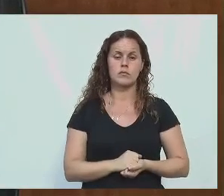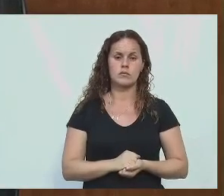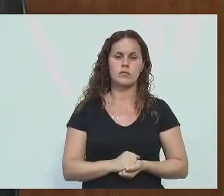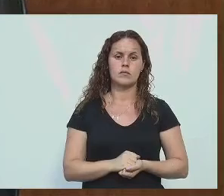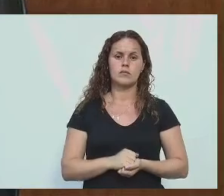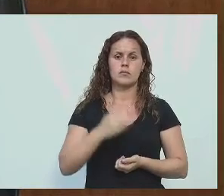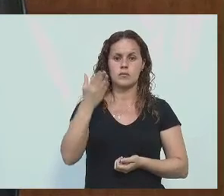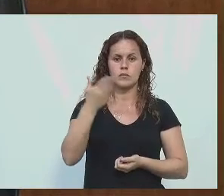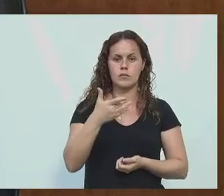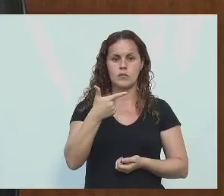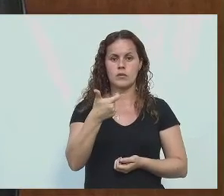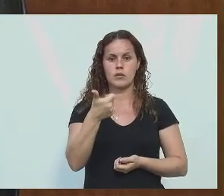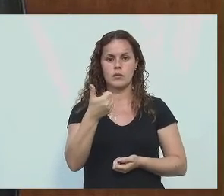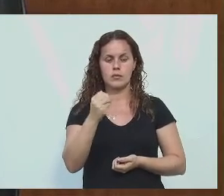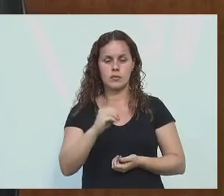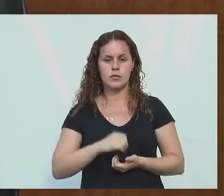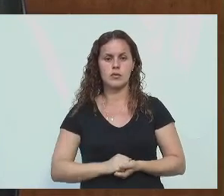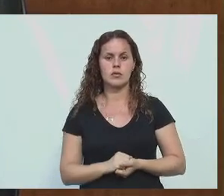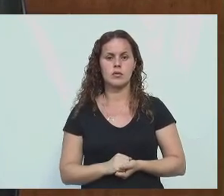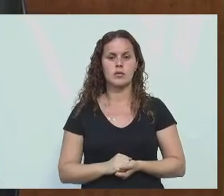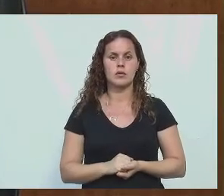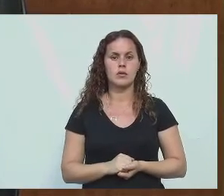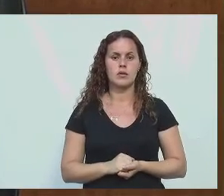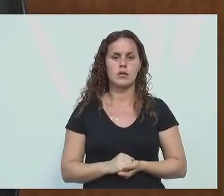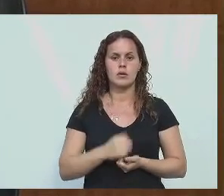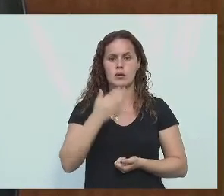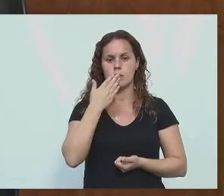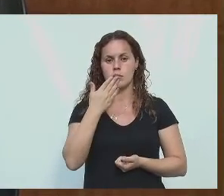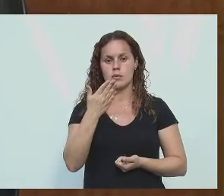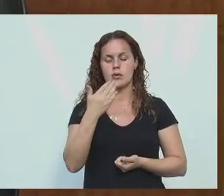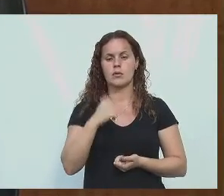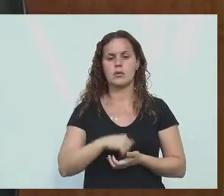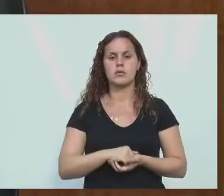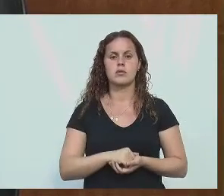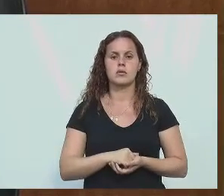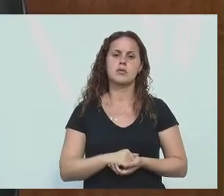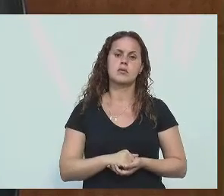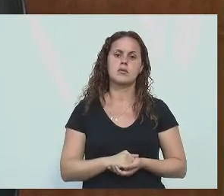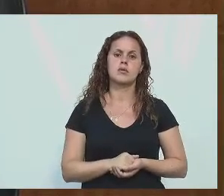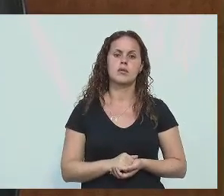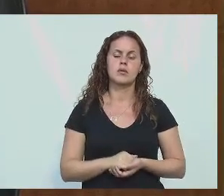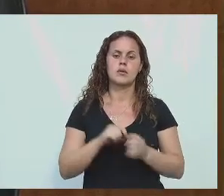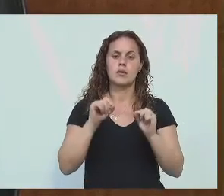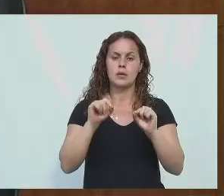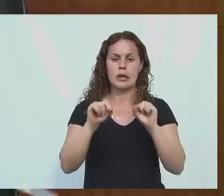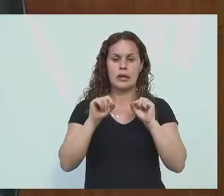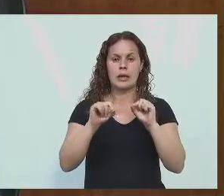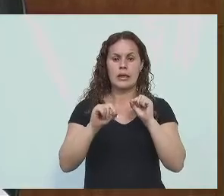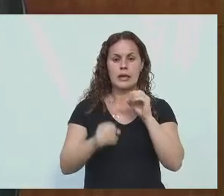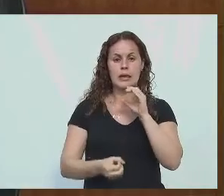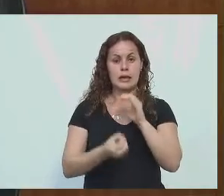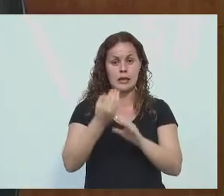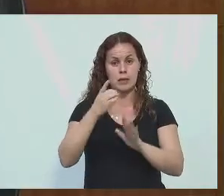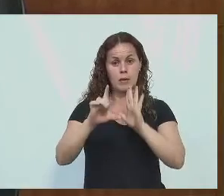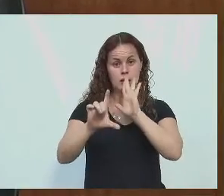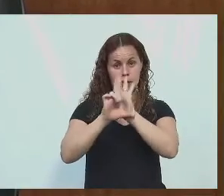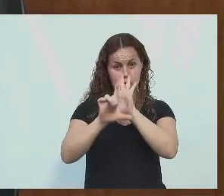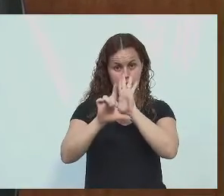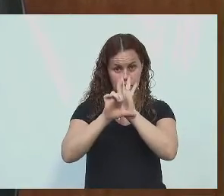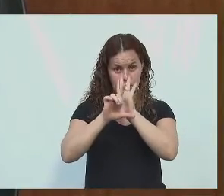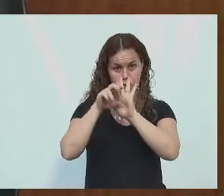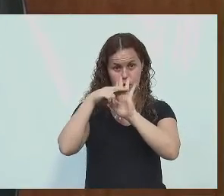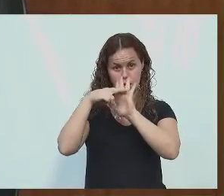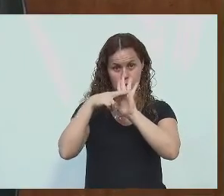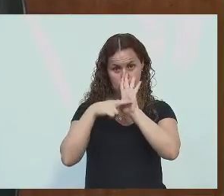364/2020, em que eu faço aqui a solicitação ao Executivo Municipal que cria uma legislação, né, uma norma